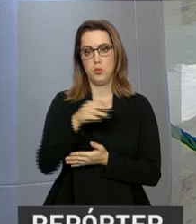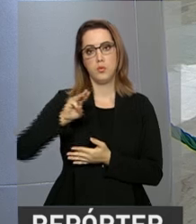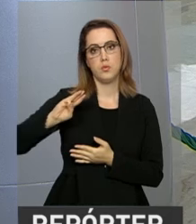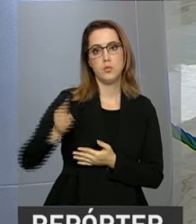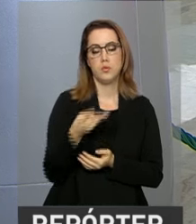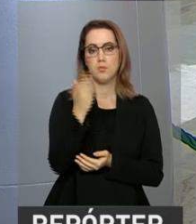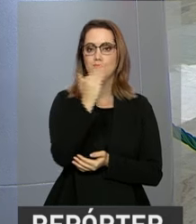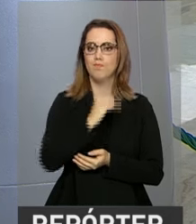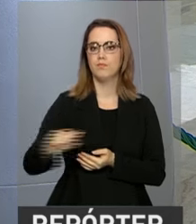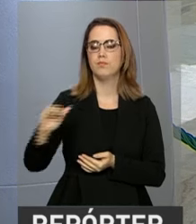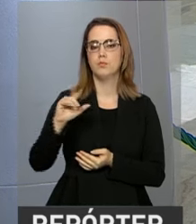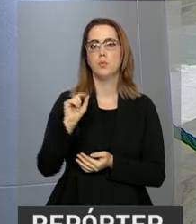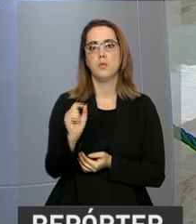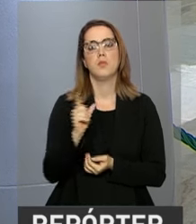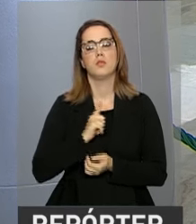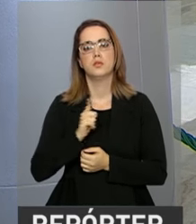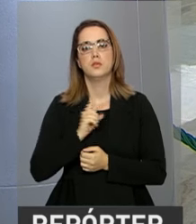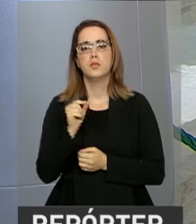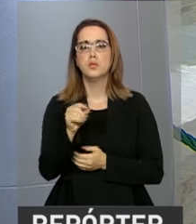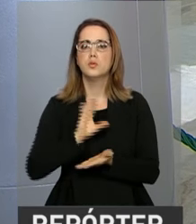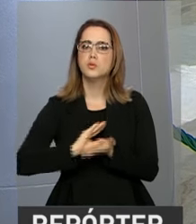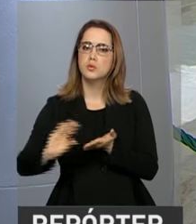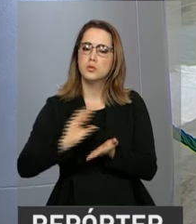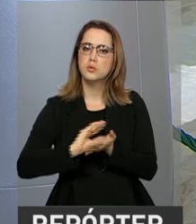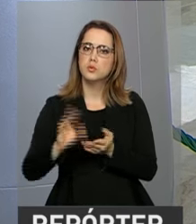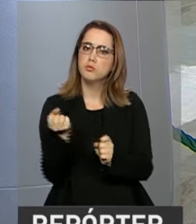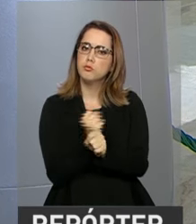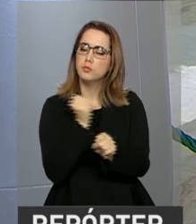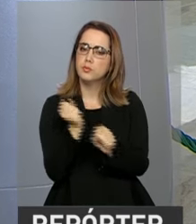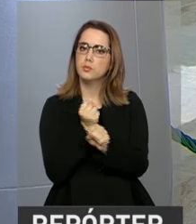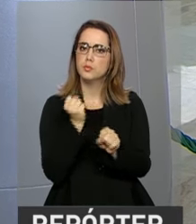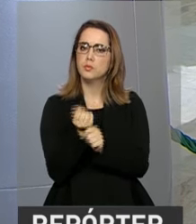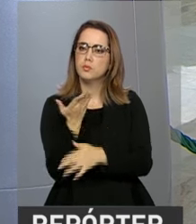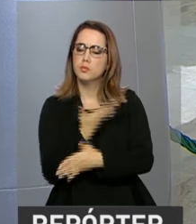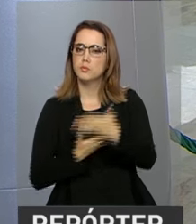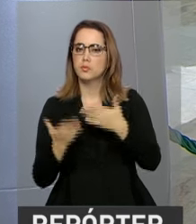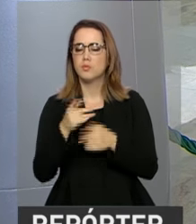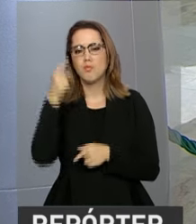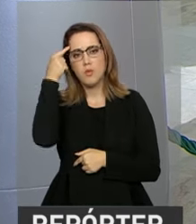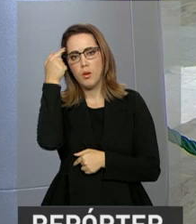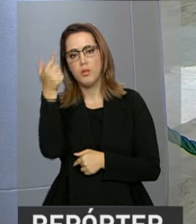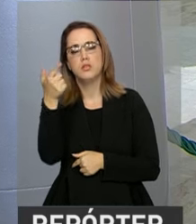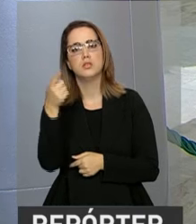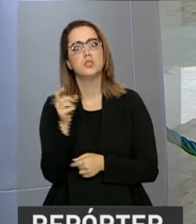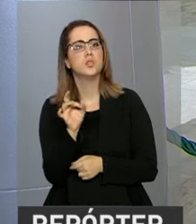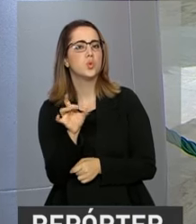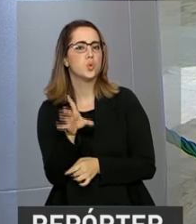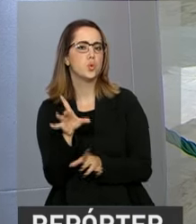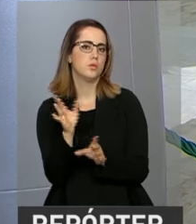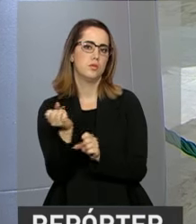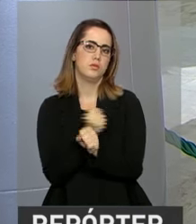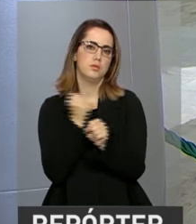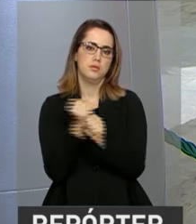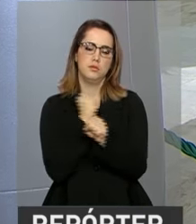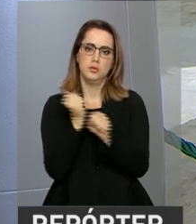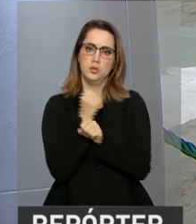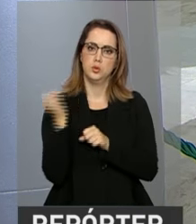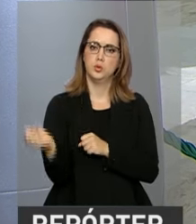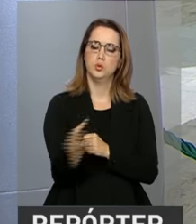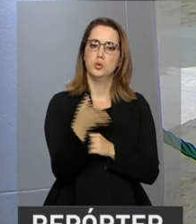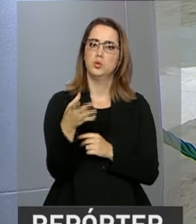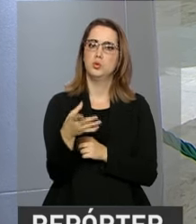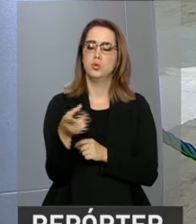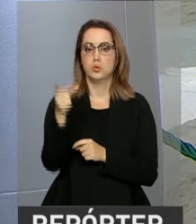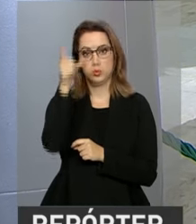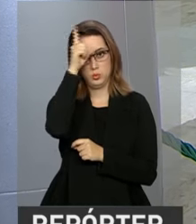recursos são do programa de requalificação das unidades básicas de saúde A ideia é não apenas construir novas unidades como também